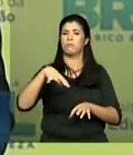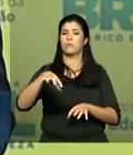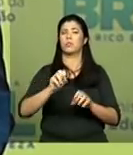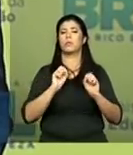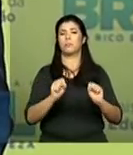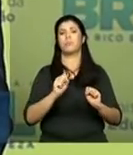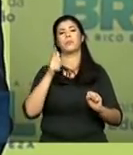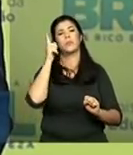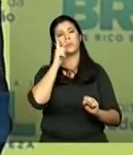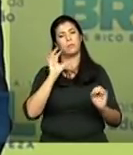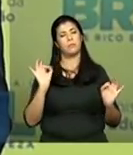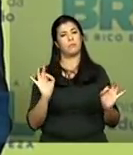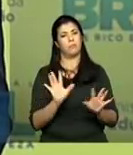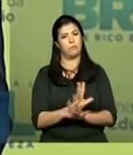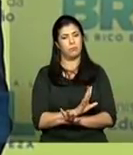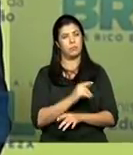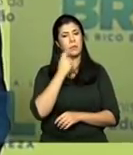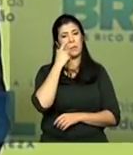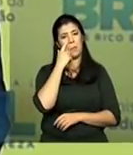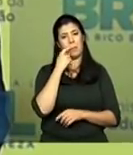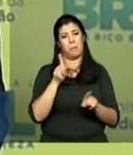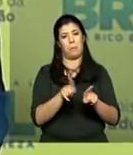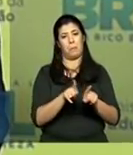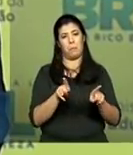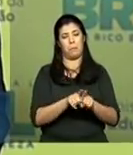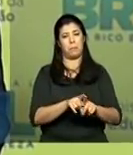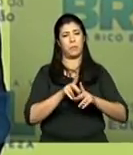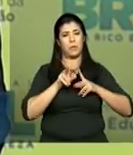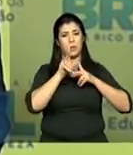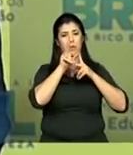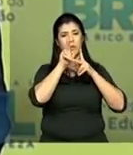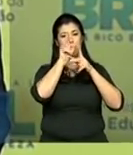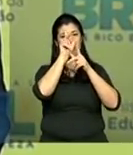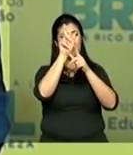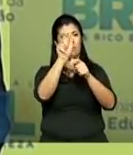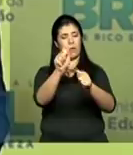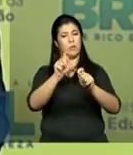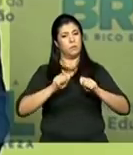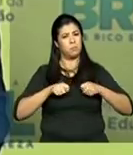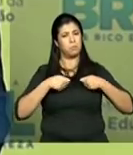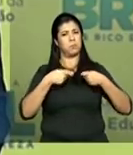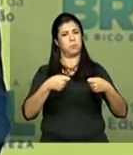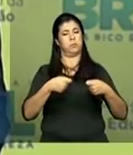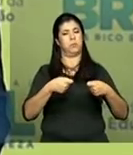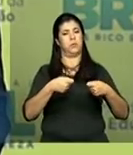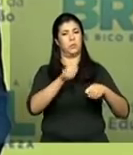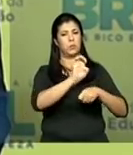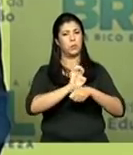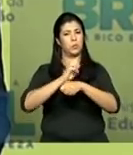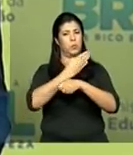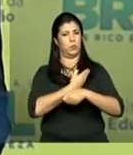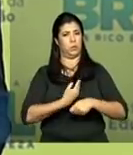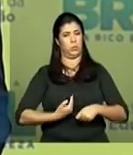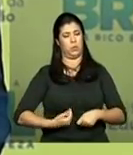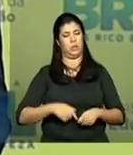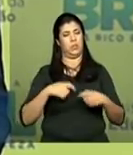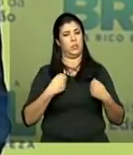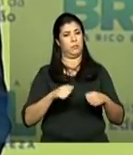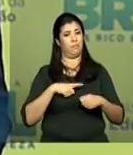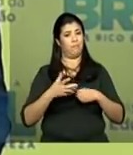seja possível. Todo o esforço do Estado brasileiro será insuficiente se não contar